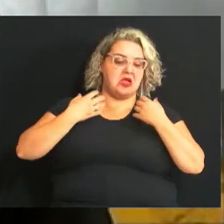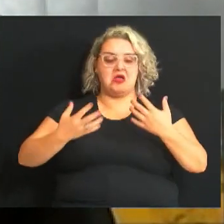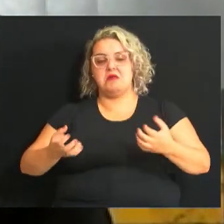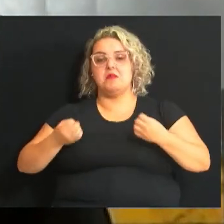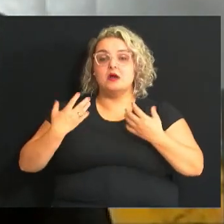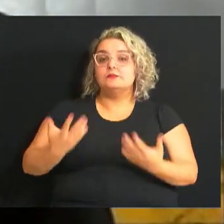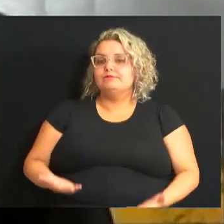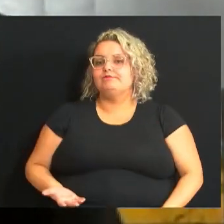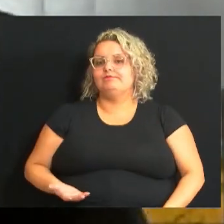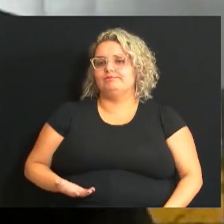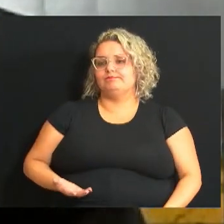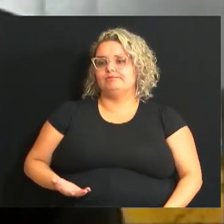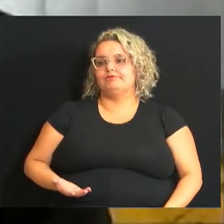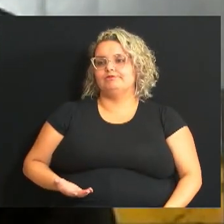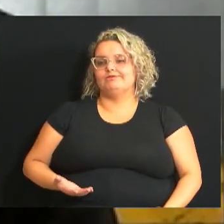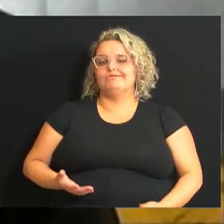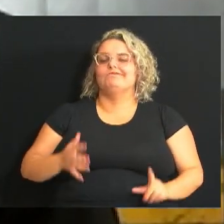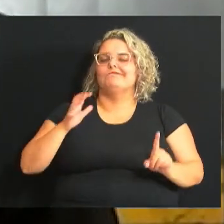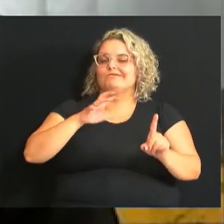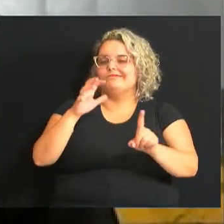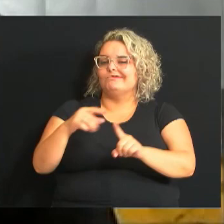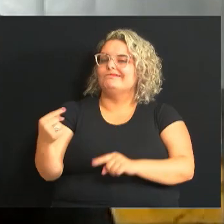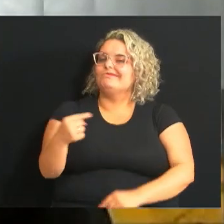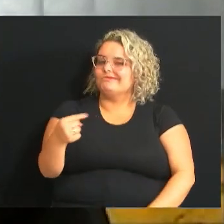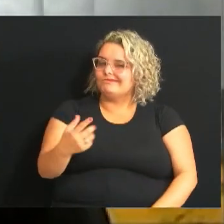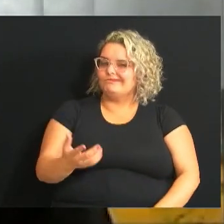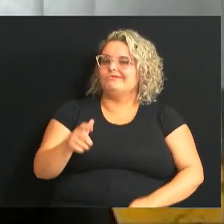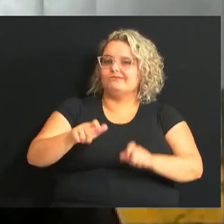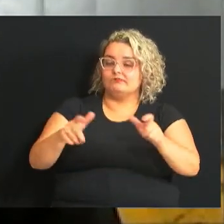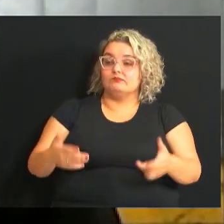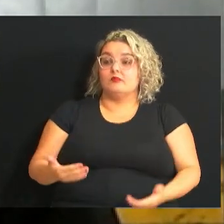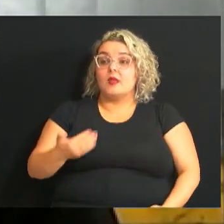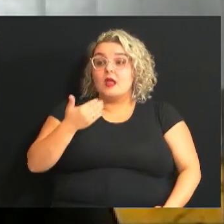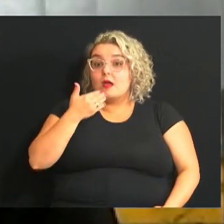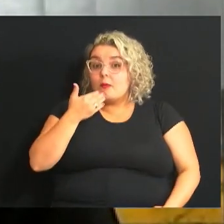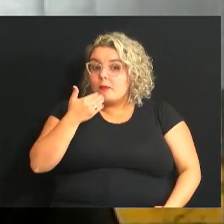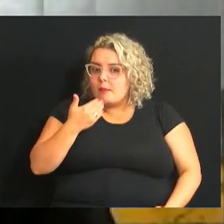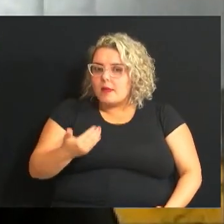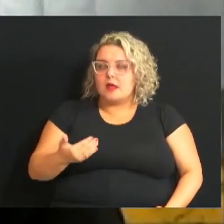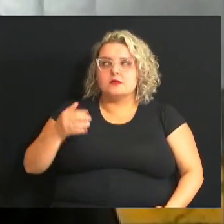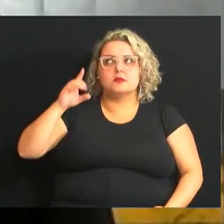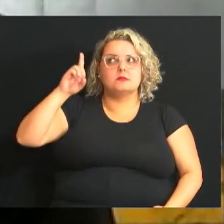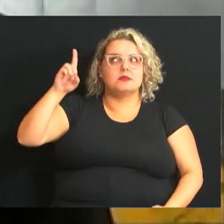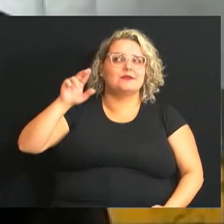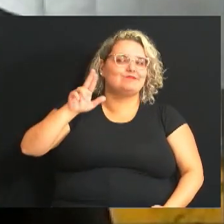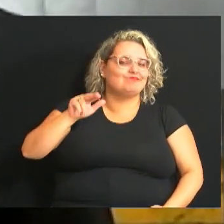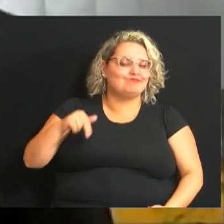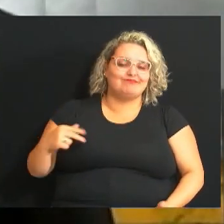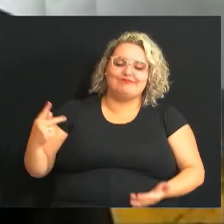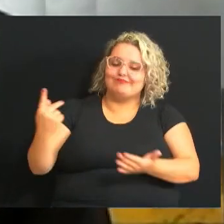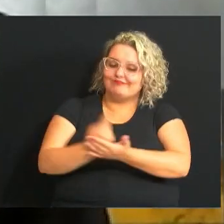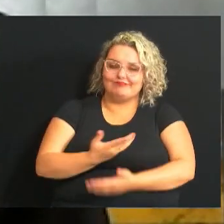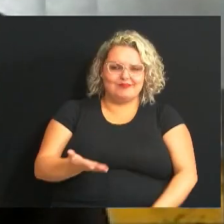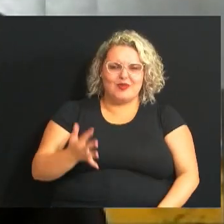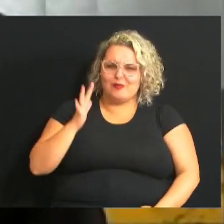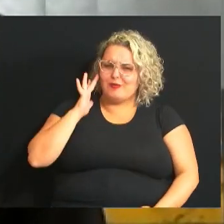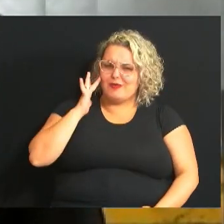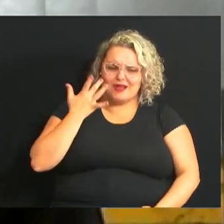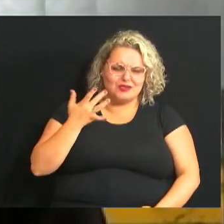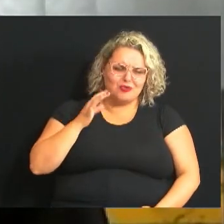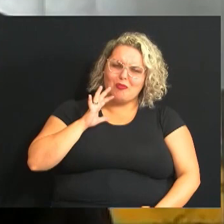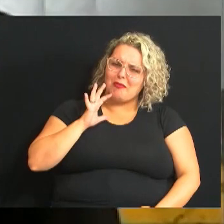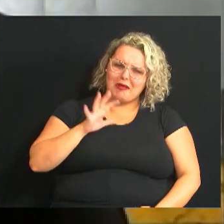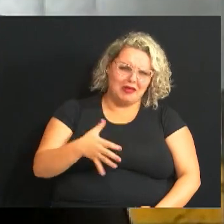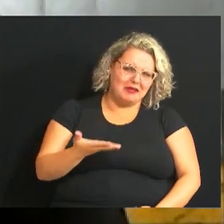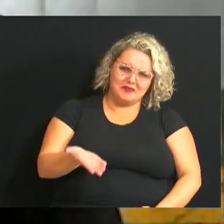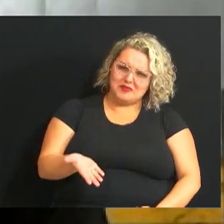muitas pessoas. Eu peço a Deus para que eu nunca caia nessa falha, assim, que eu acho ridículo E eu acho que a gente tem que viver